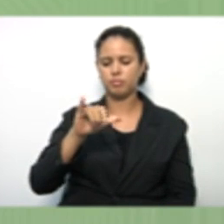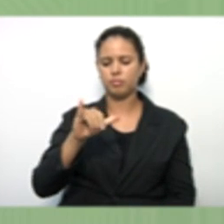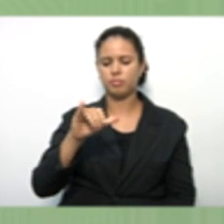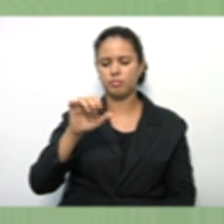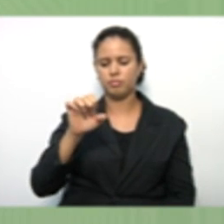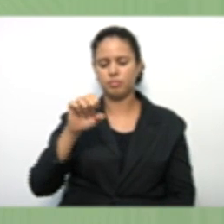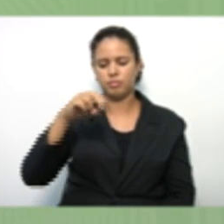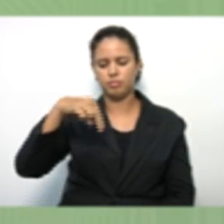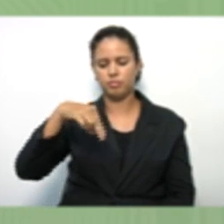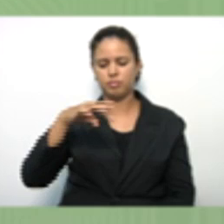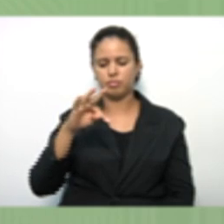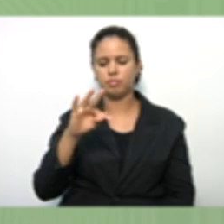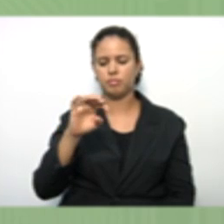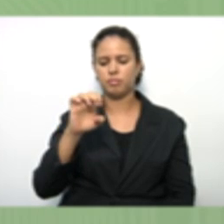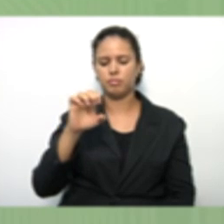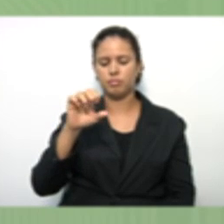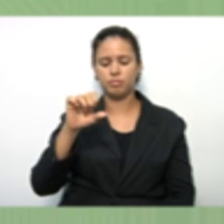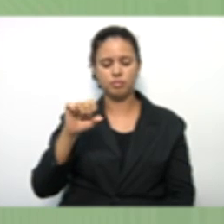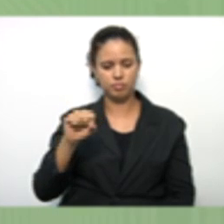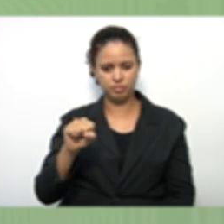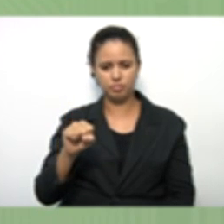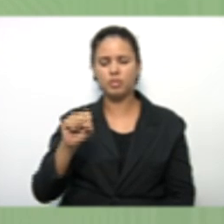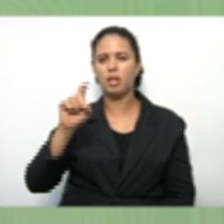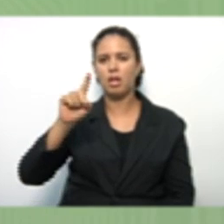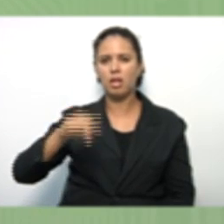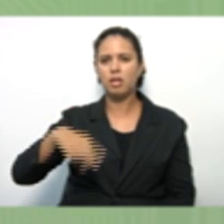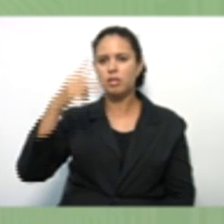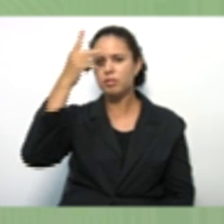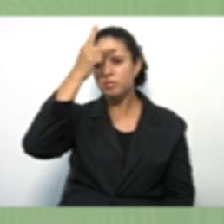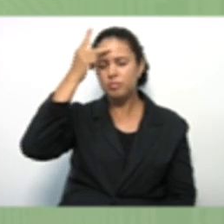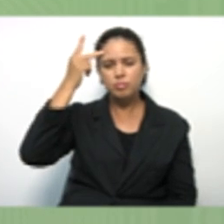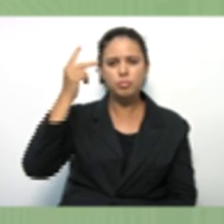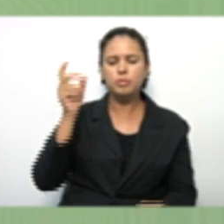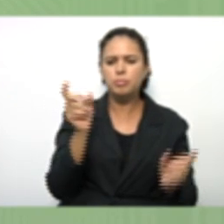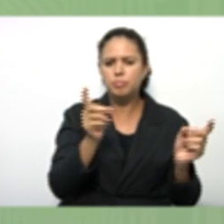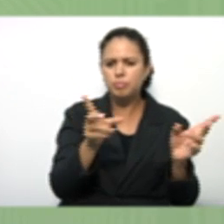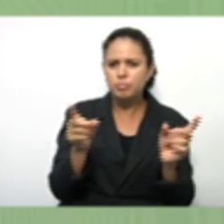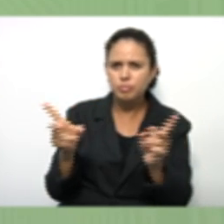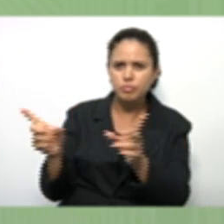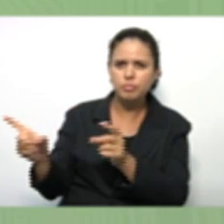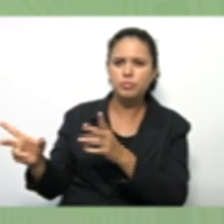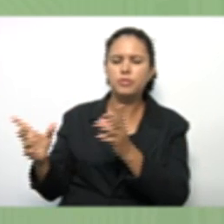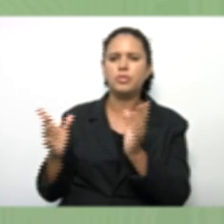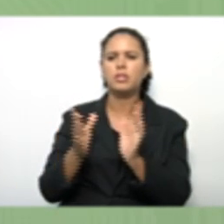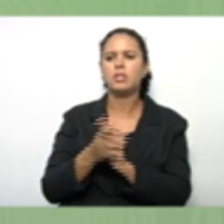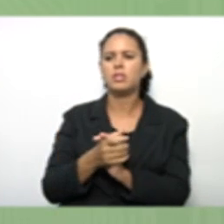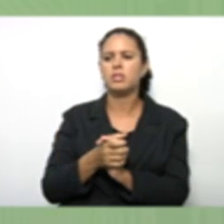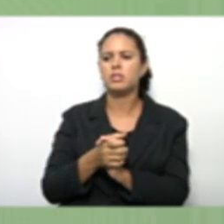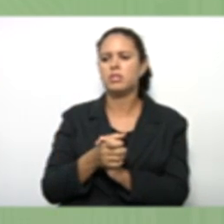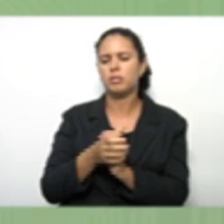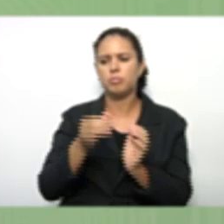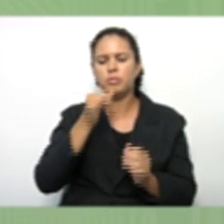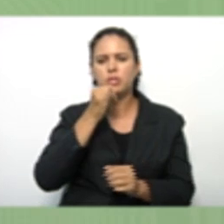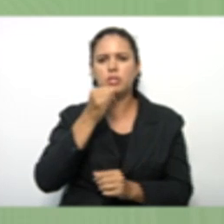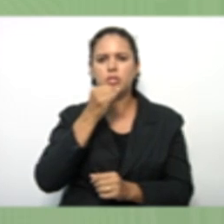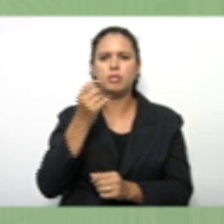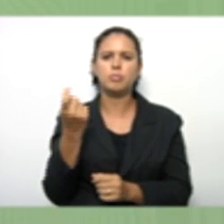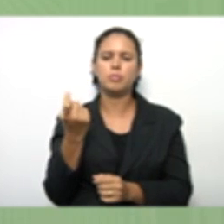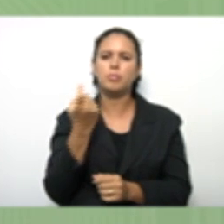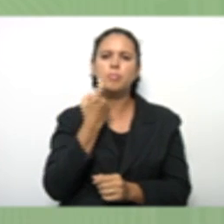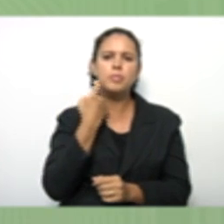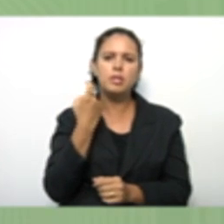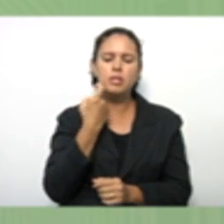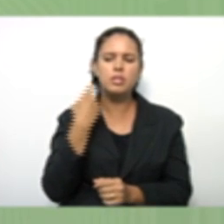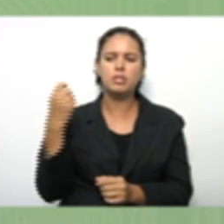essa cooperativa fornece os seus produtos agropecuários, o seu peixe, tá? Continuando,